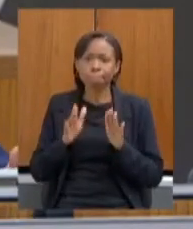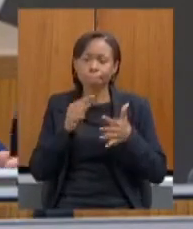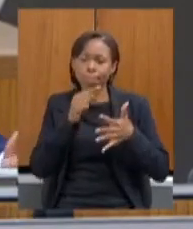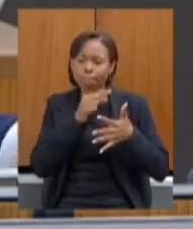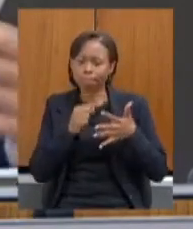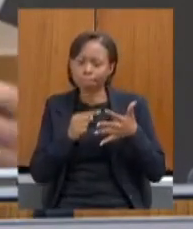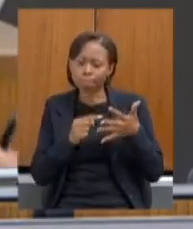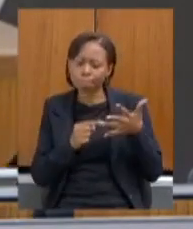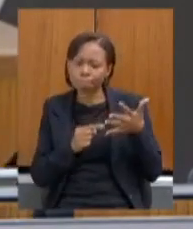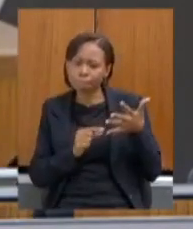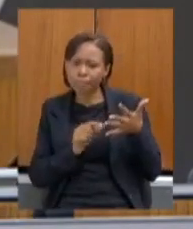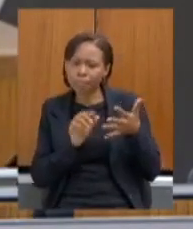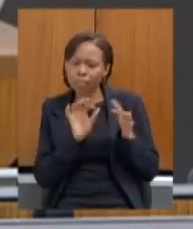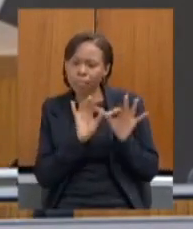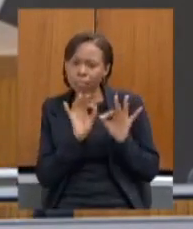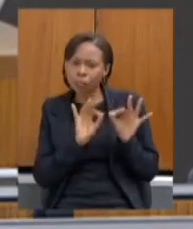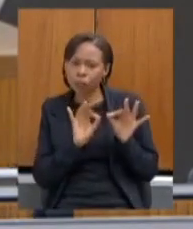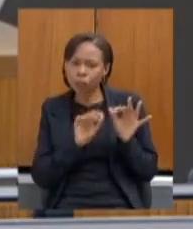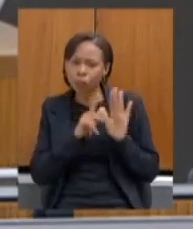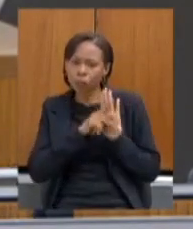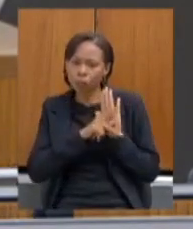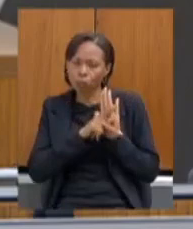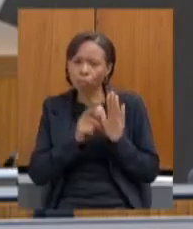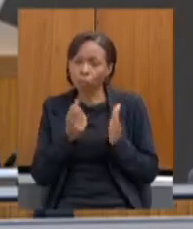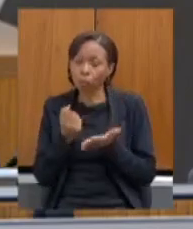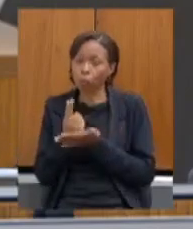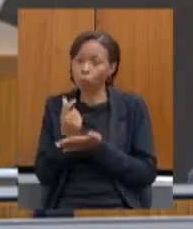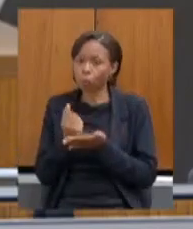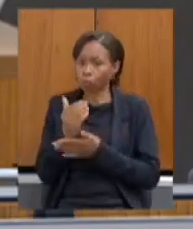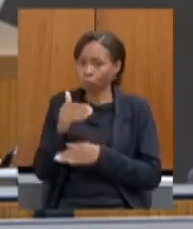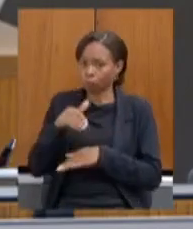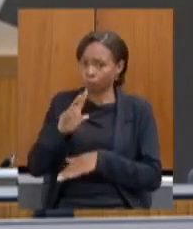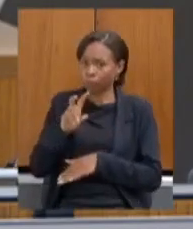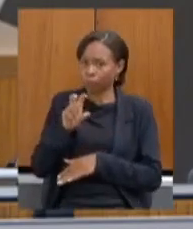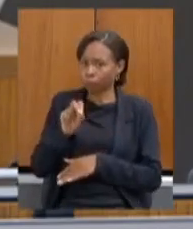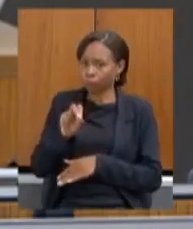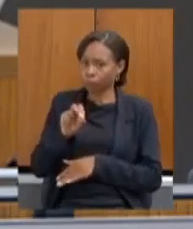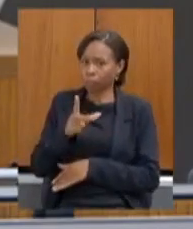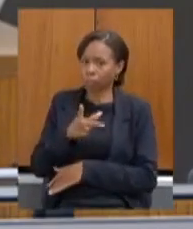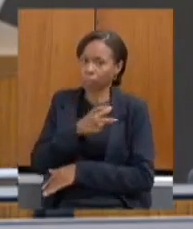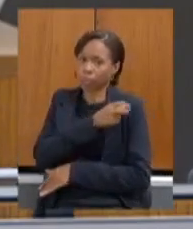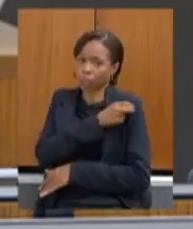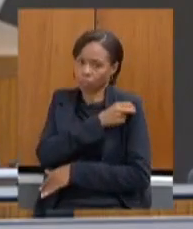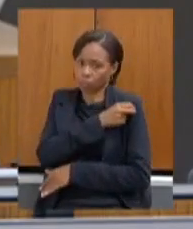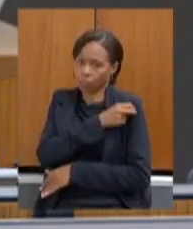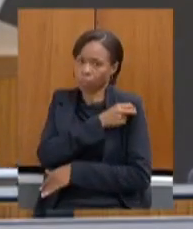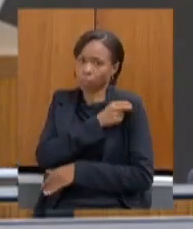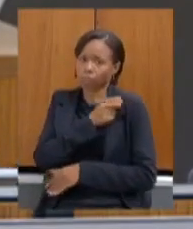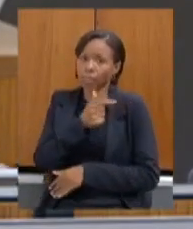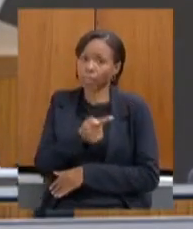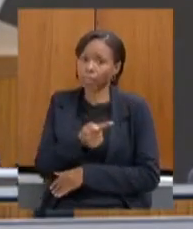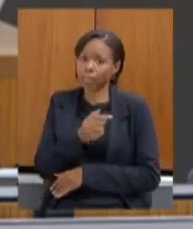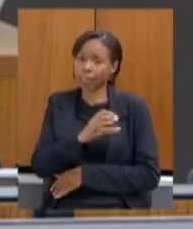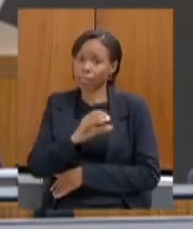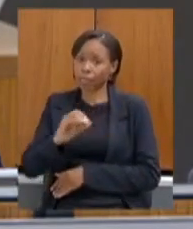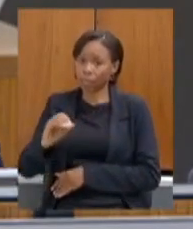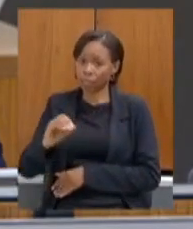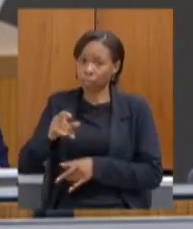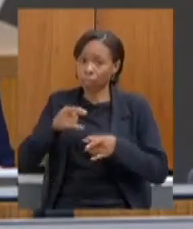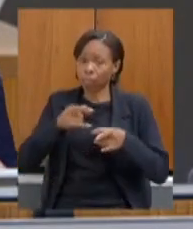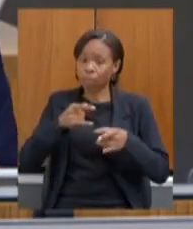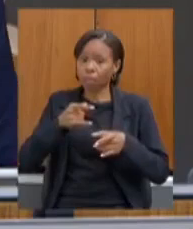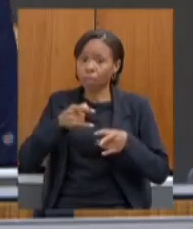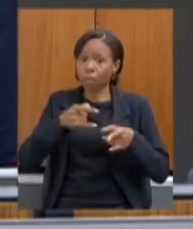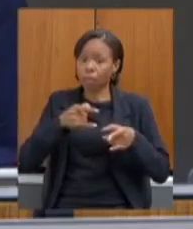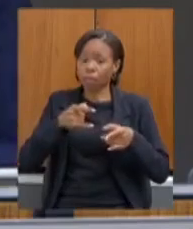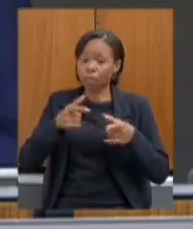e já comprou mais de 50 milhões de seringas e agulhas e 700 câmaras refrigeradas para poder